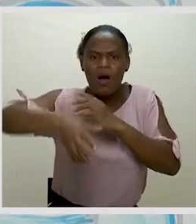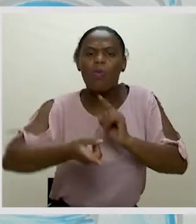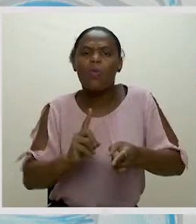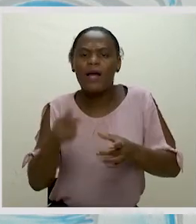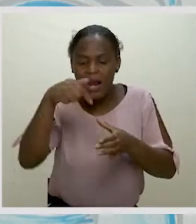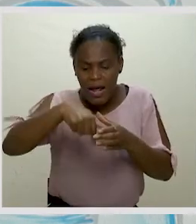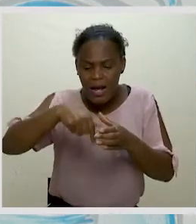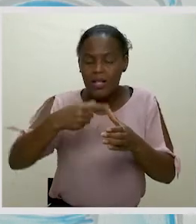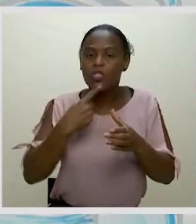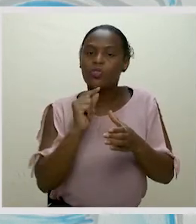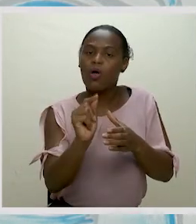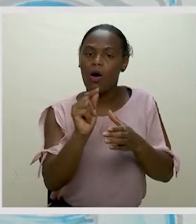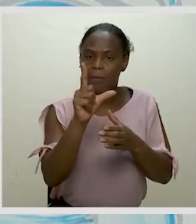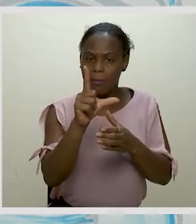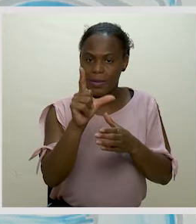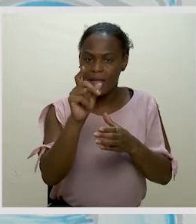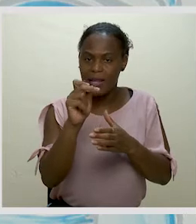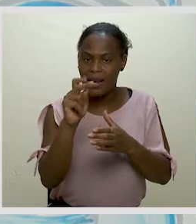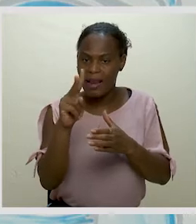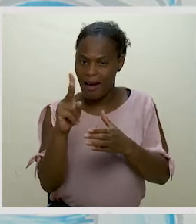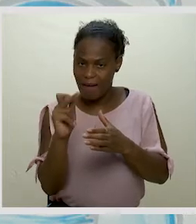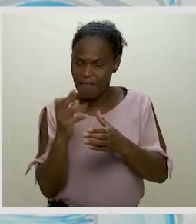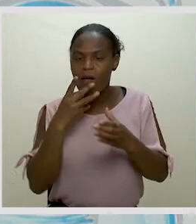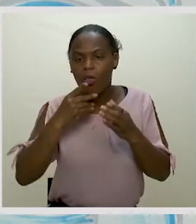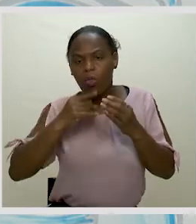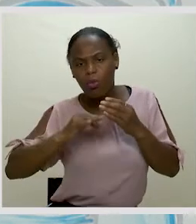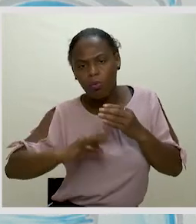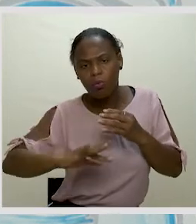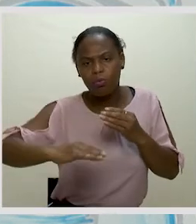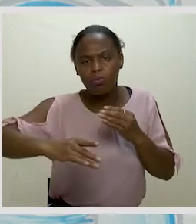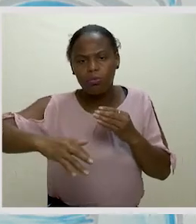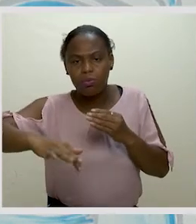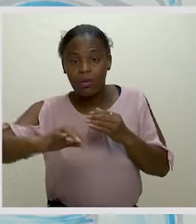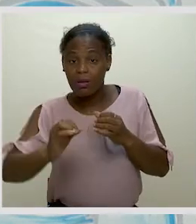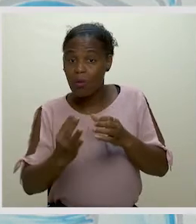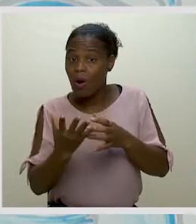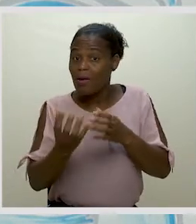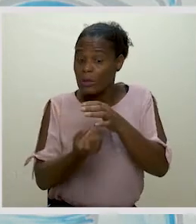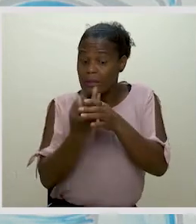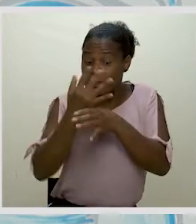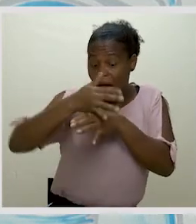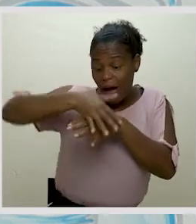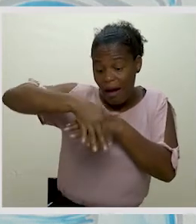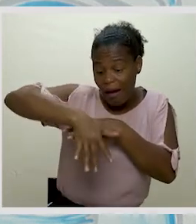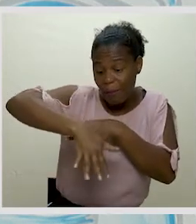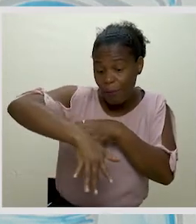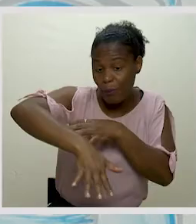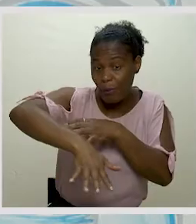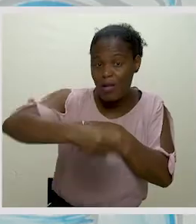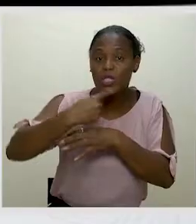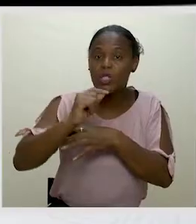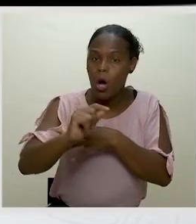que chamamos de lava. Quando sai do vulcão, chama-se lava. Mas no interior tem outro nome. Esse